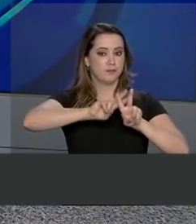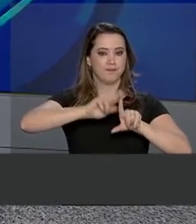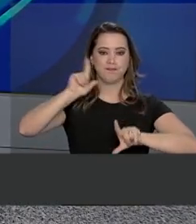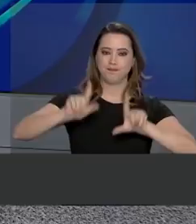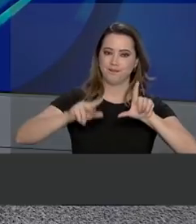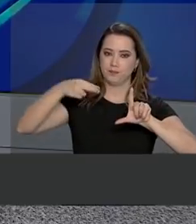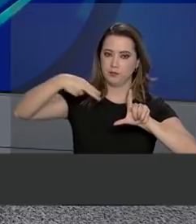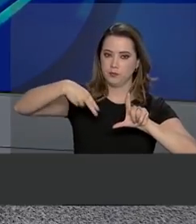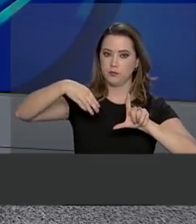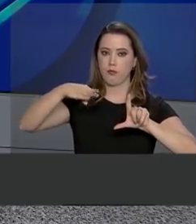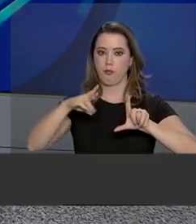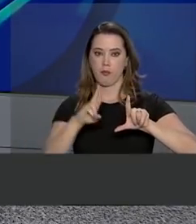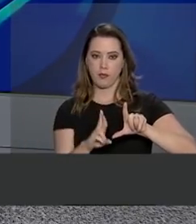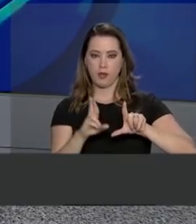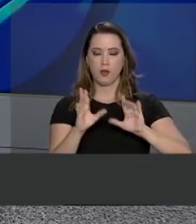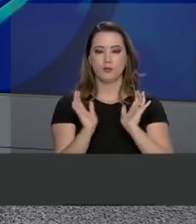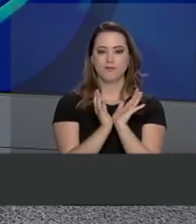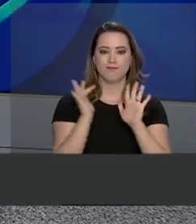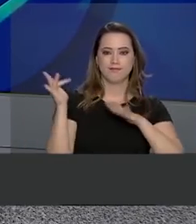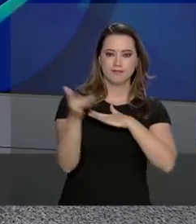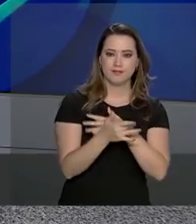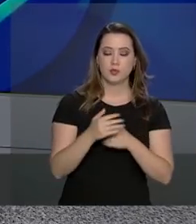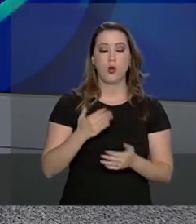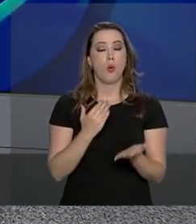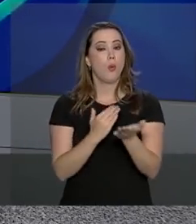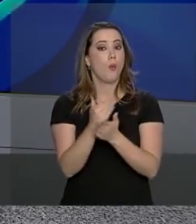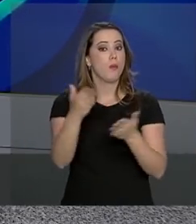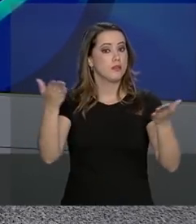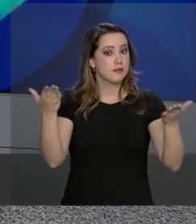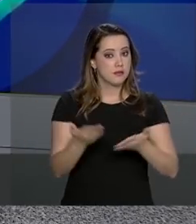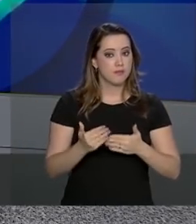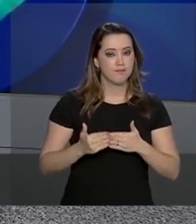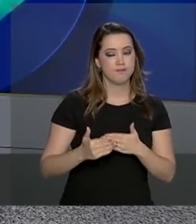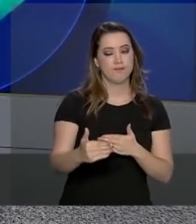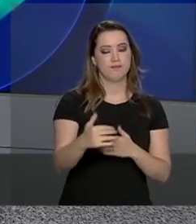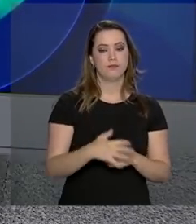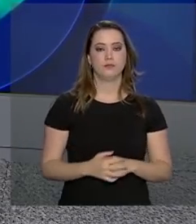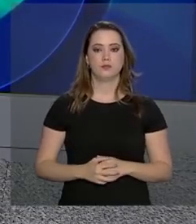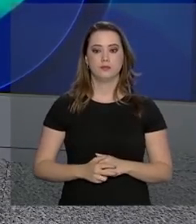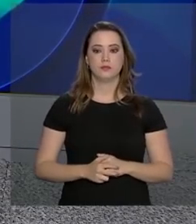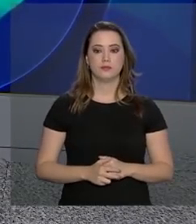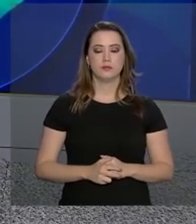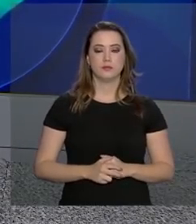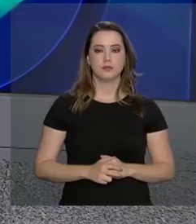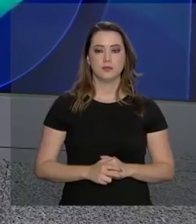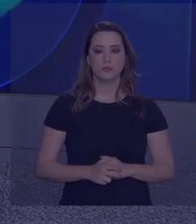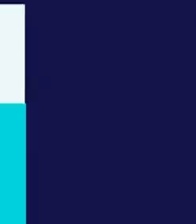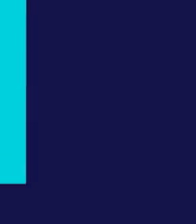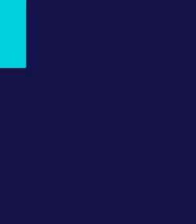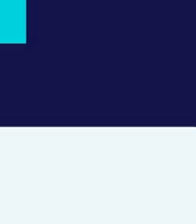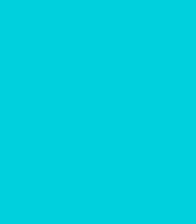usar hashtag TVNBR nas redes sociais. O repórter NBR começa agora.